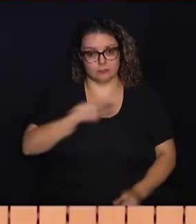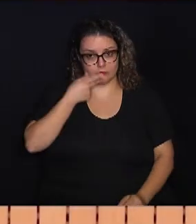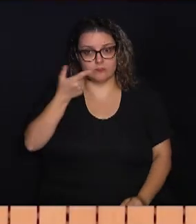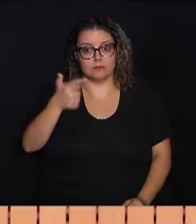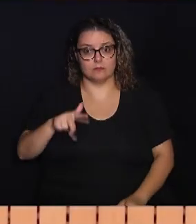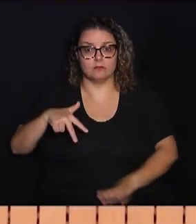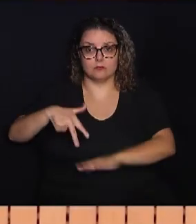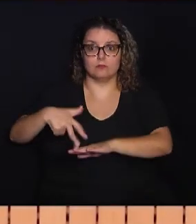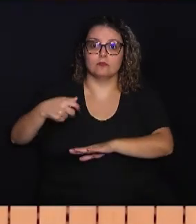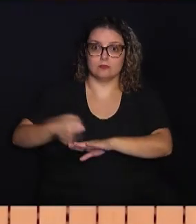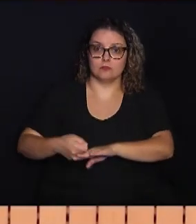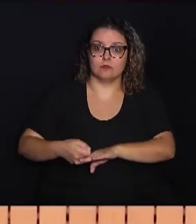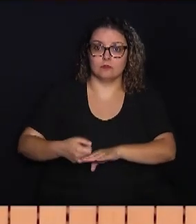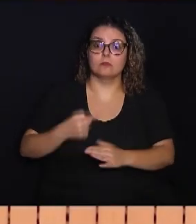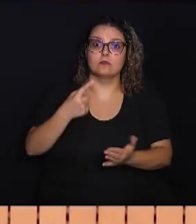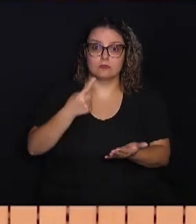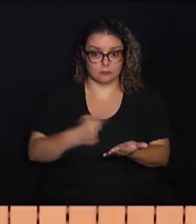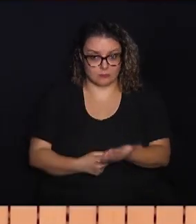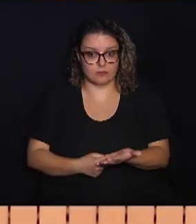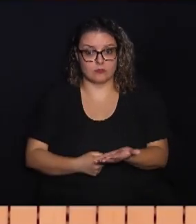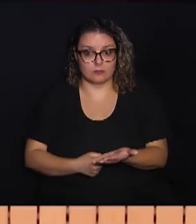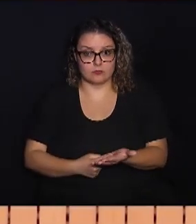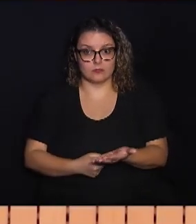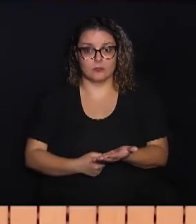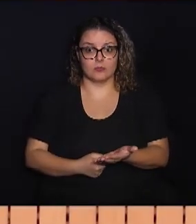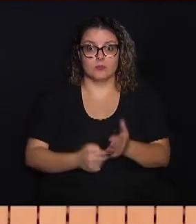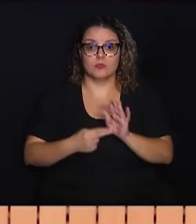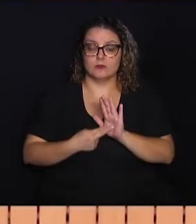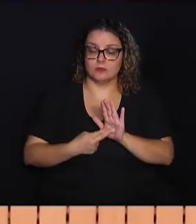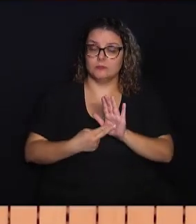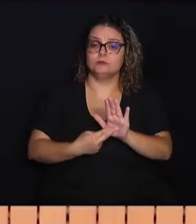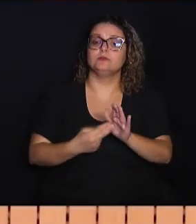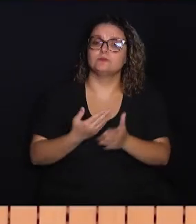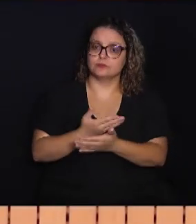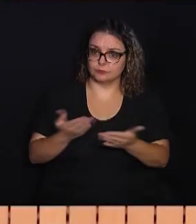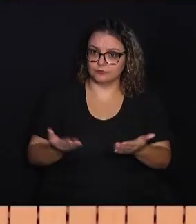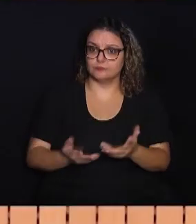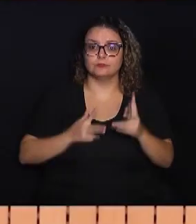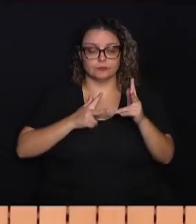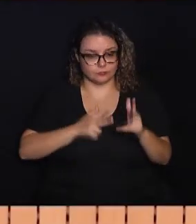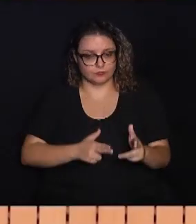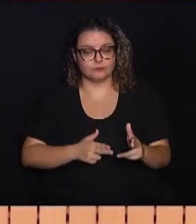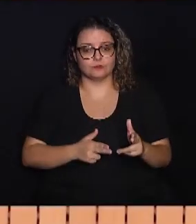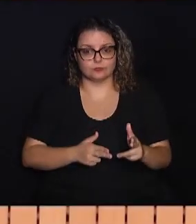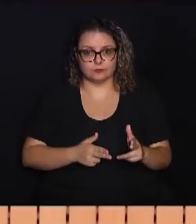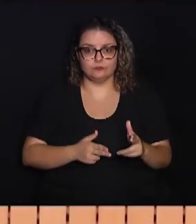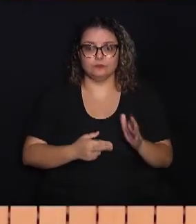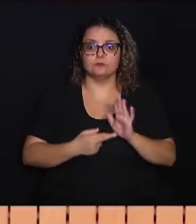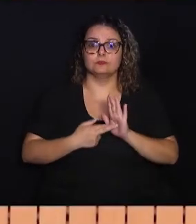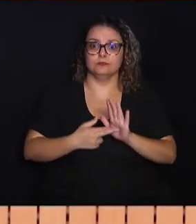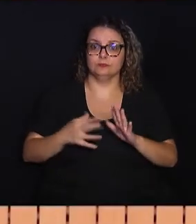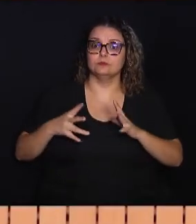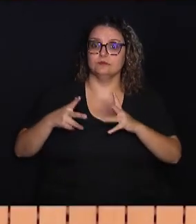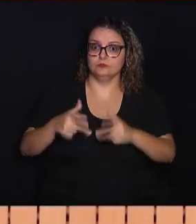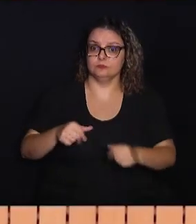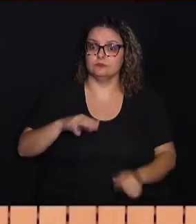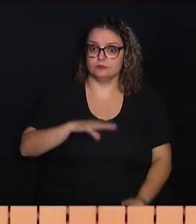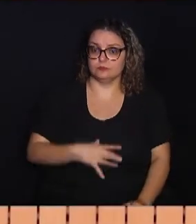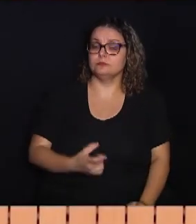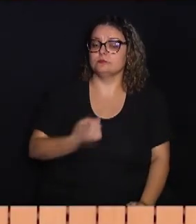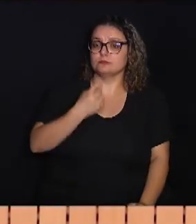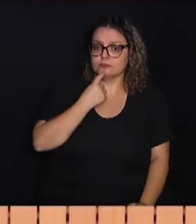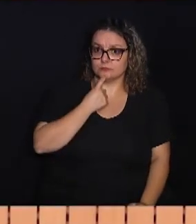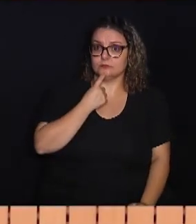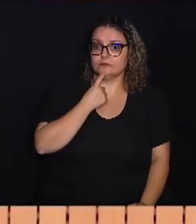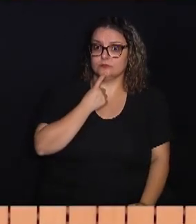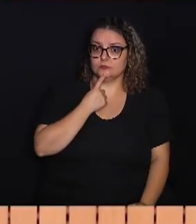Tribuna é o compromisso de representá-los assim como eh representar toda a cidade de